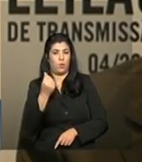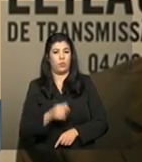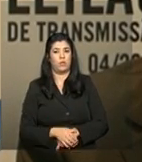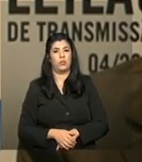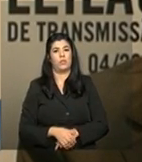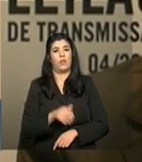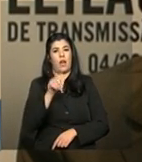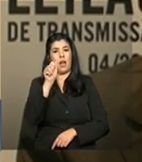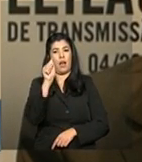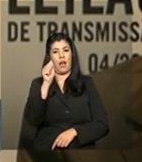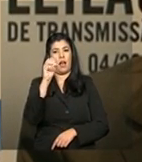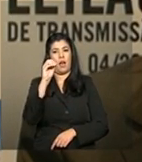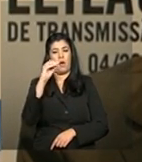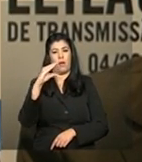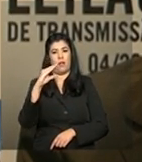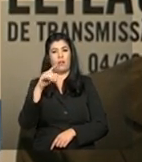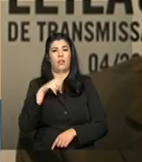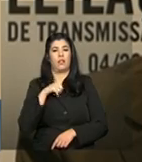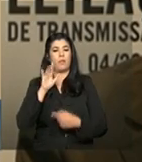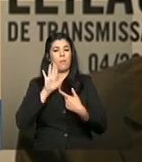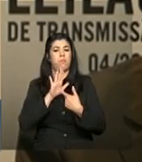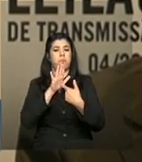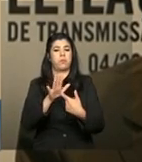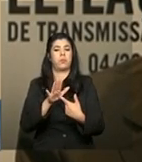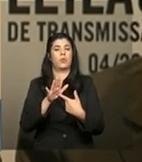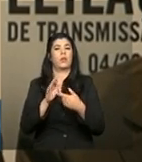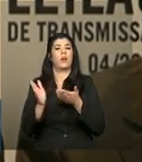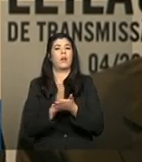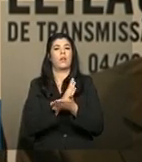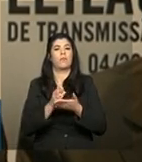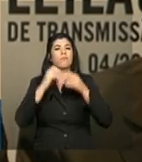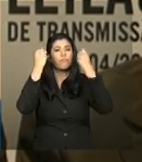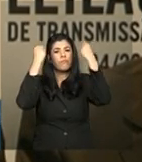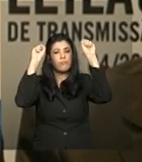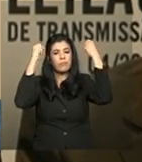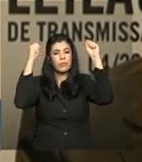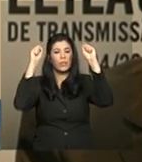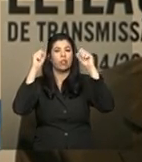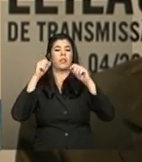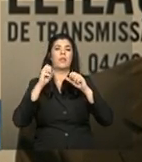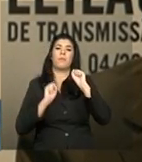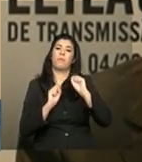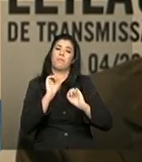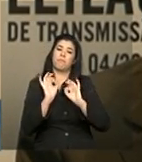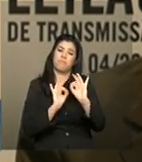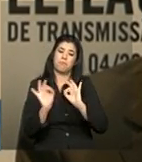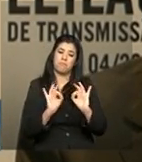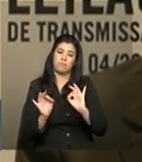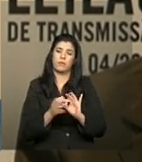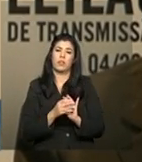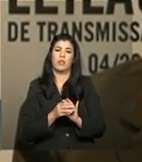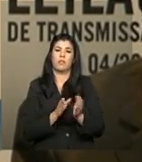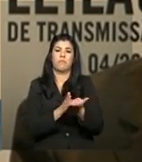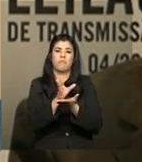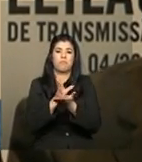iria refletir cada lote, aqueles equipamentos que poderiam, tinham condições de serem financiados, ou com capital